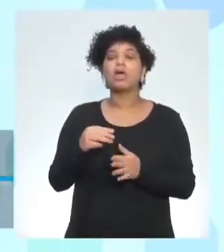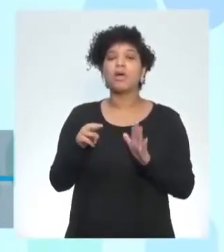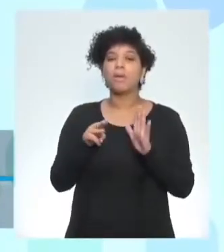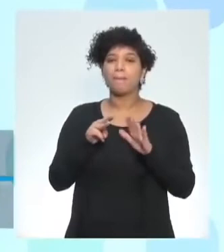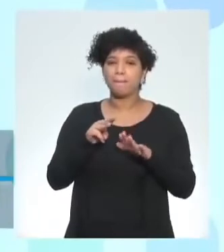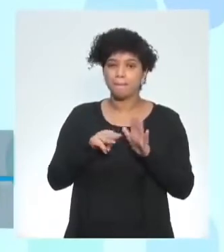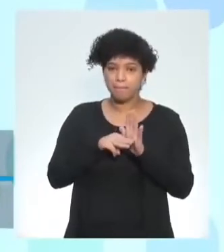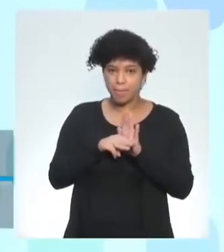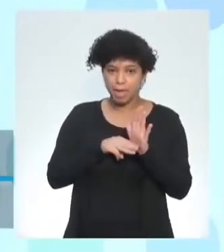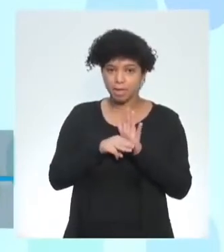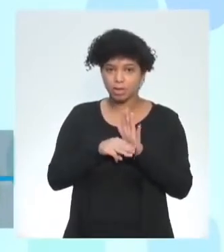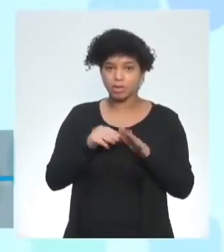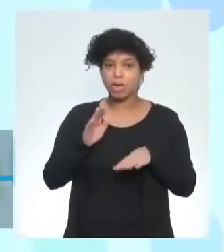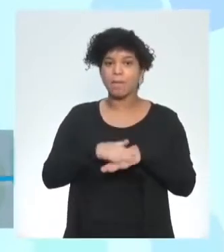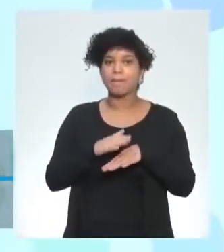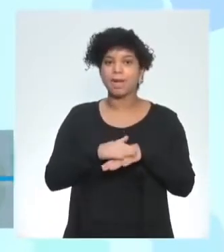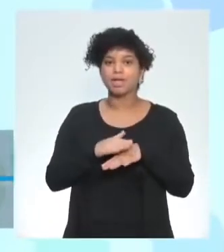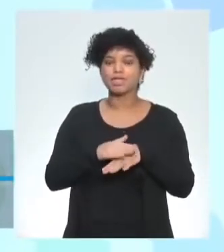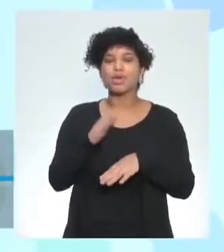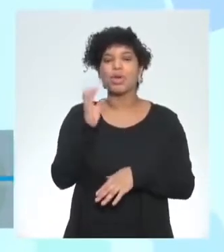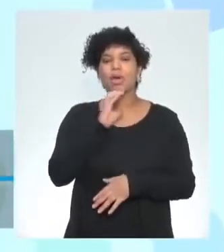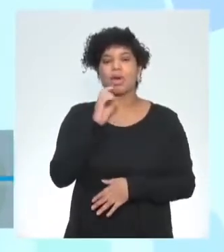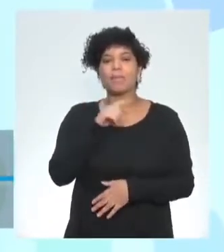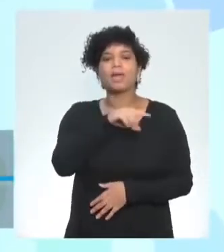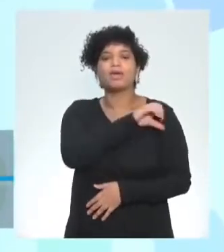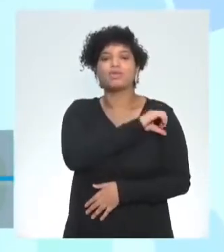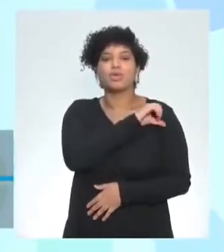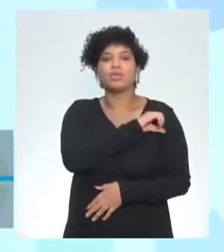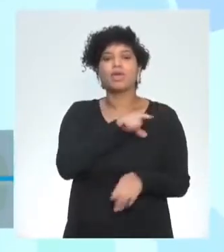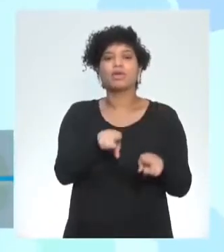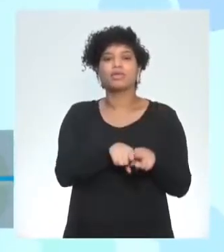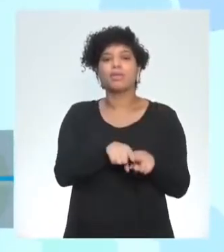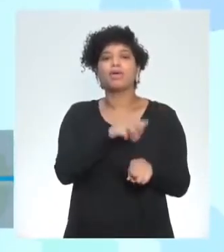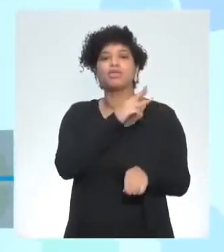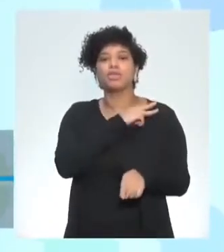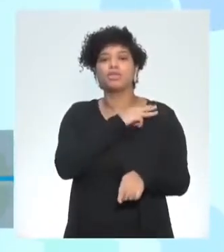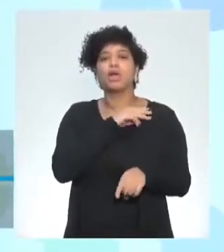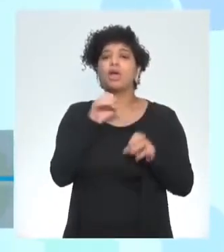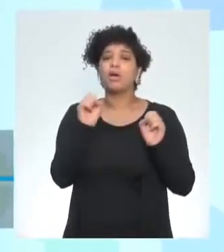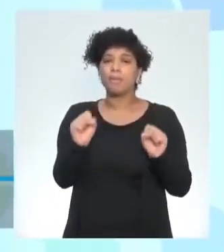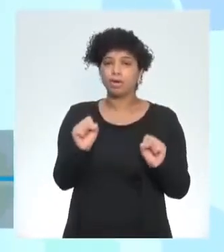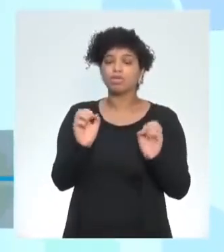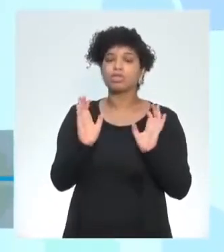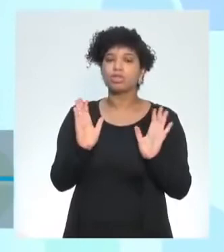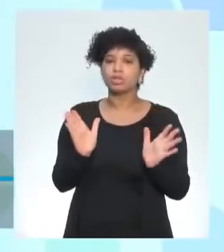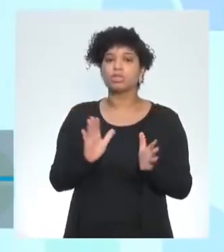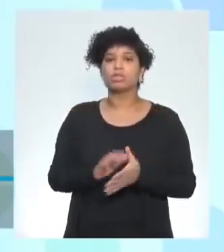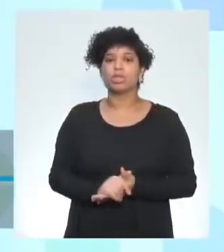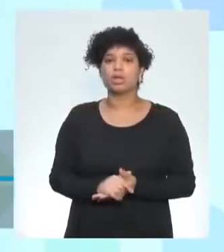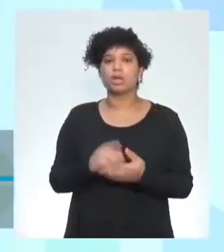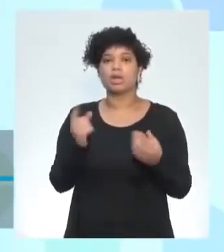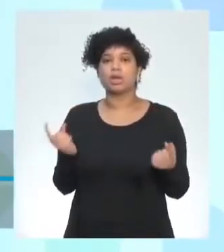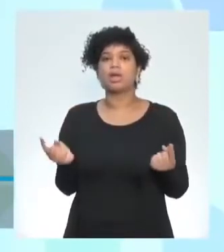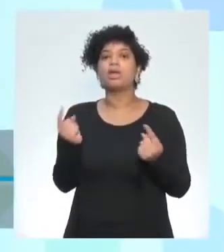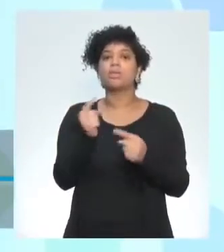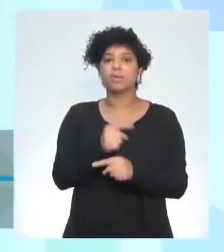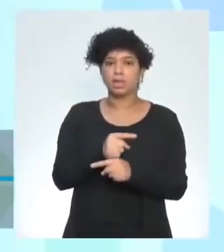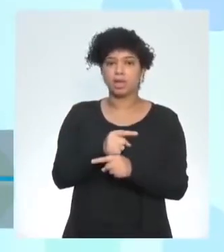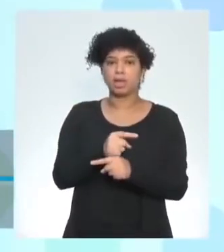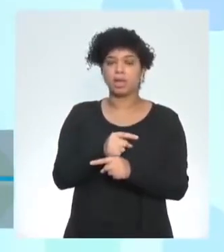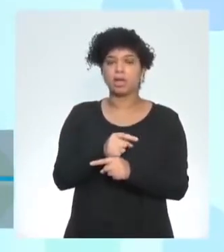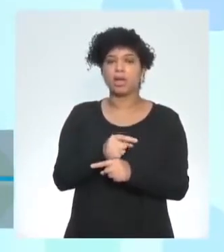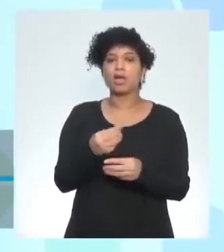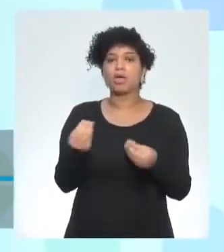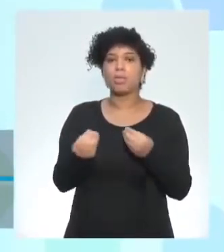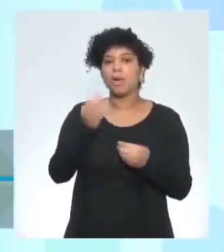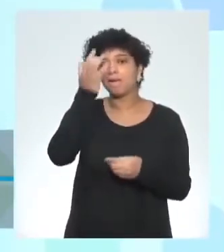uma linguagem mais rápida, aqui no nono ano, e lá no ensino médio a gente já pode usar isso, tá certo? Passa de um lado, passa para o outro,